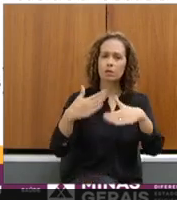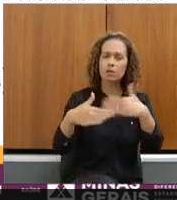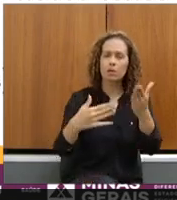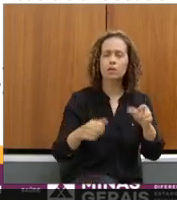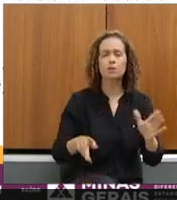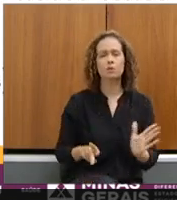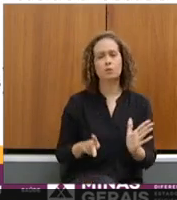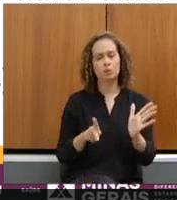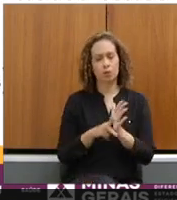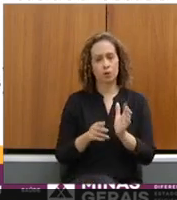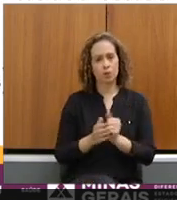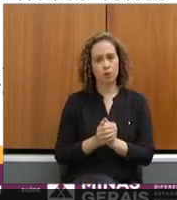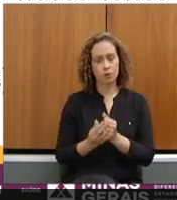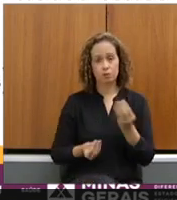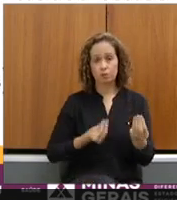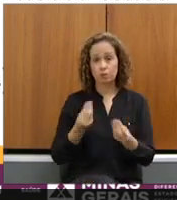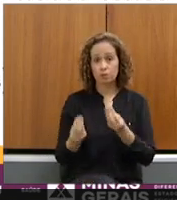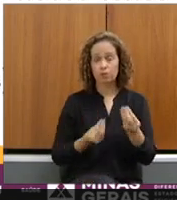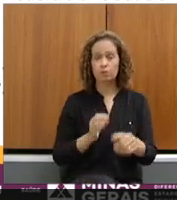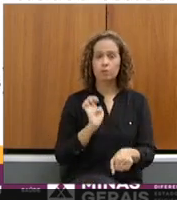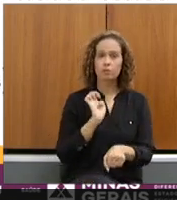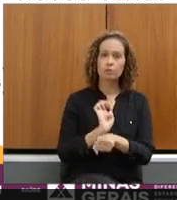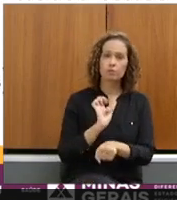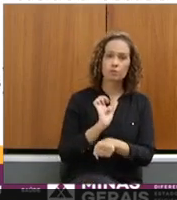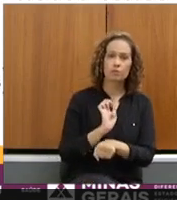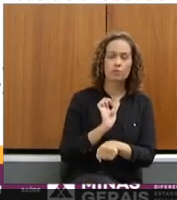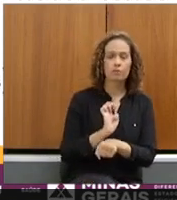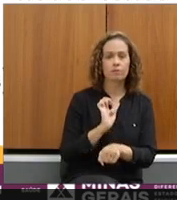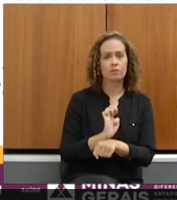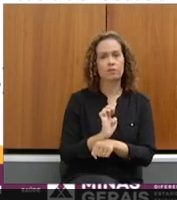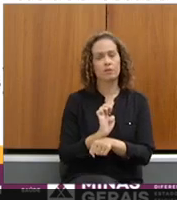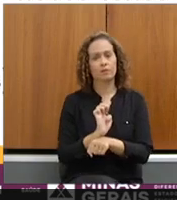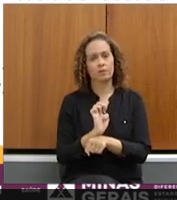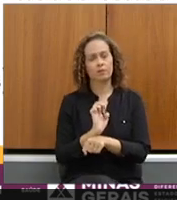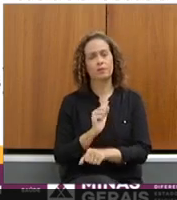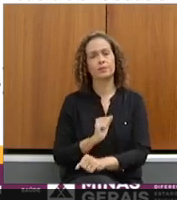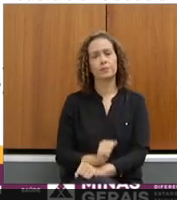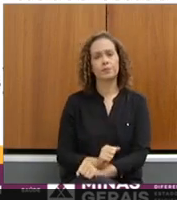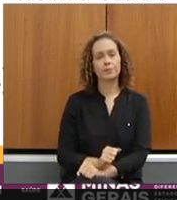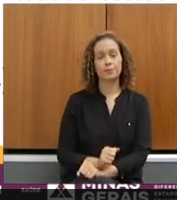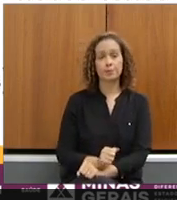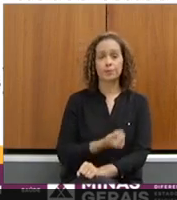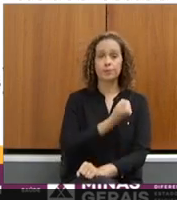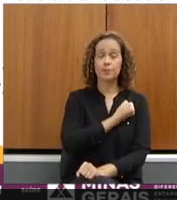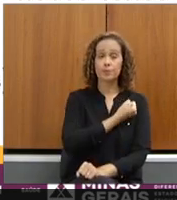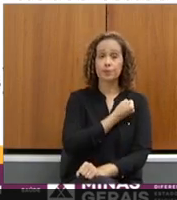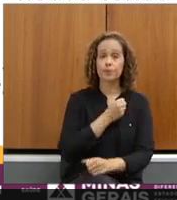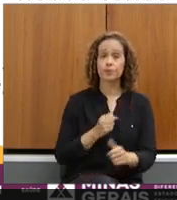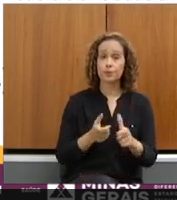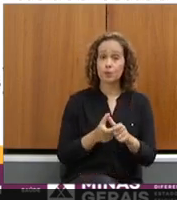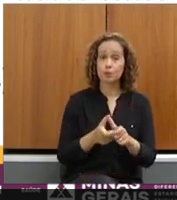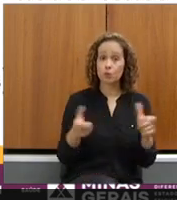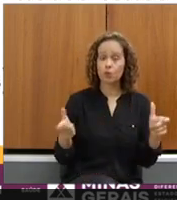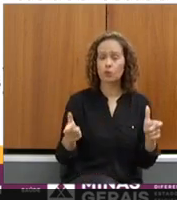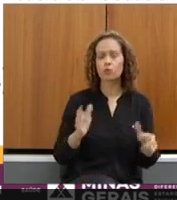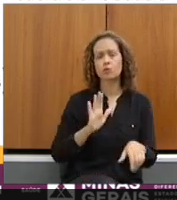Como o estado e do ultrapassam em muito o número seja nós temos praticamente dois mil leitos a mais